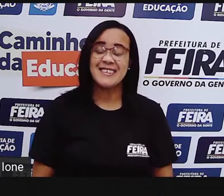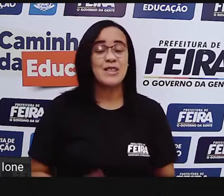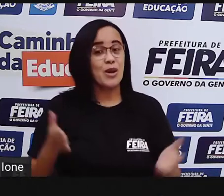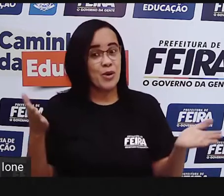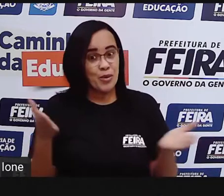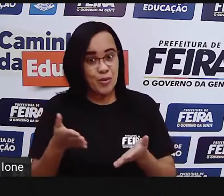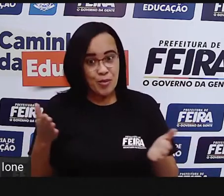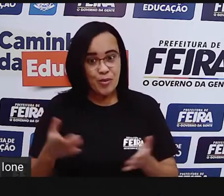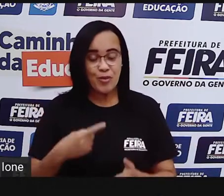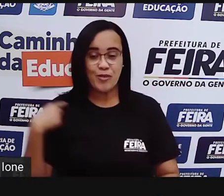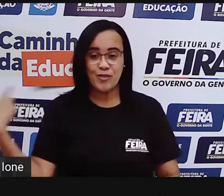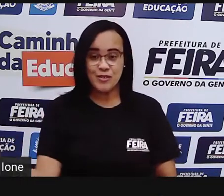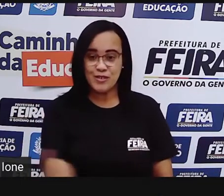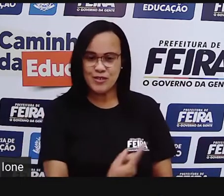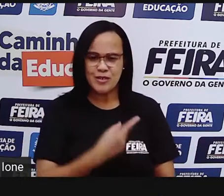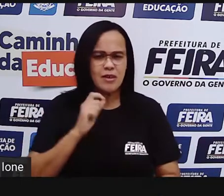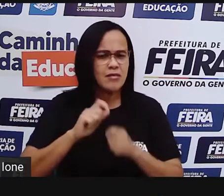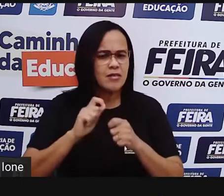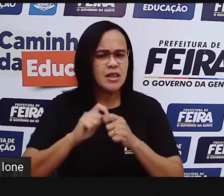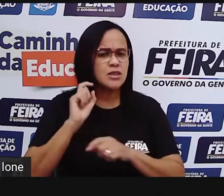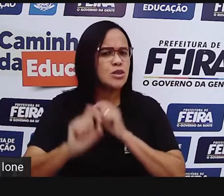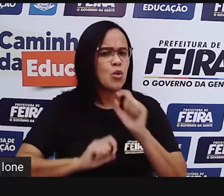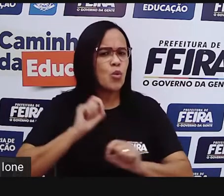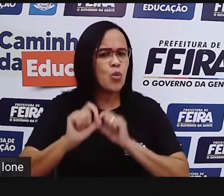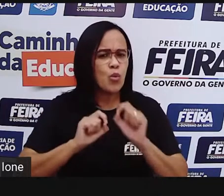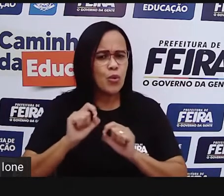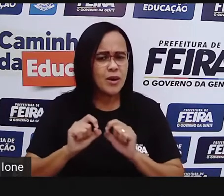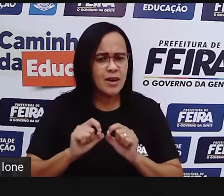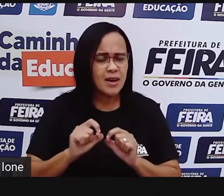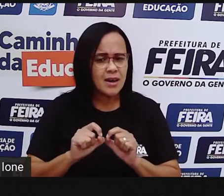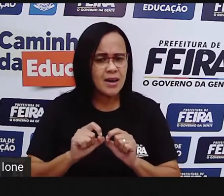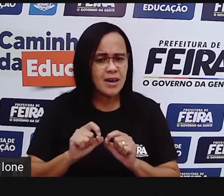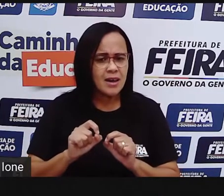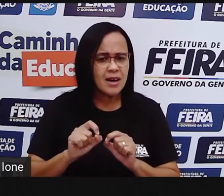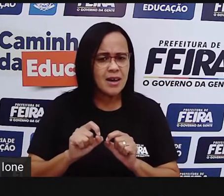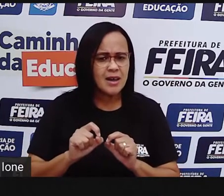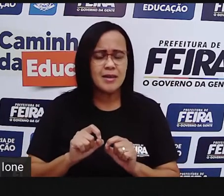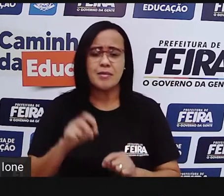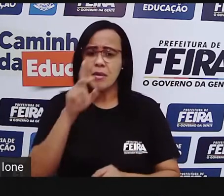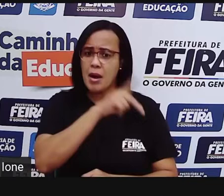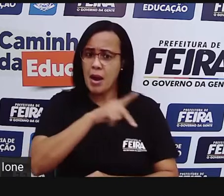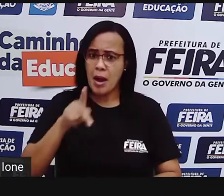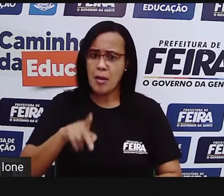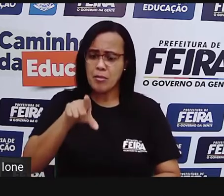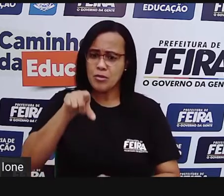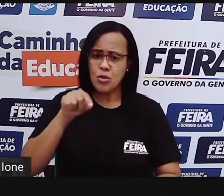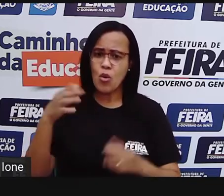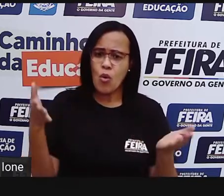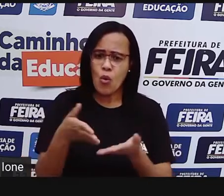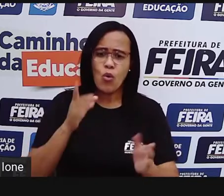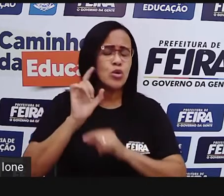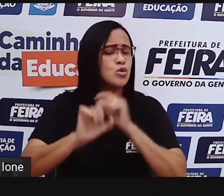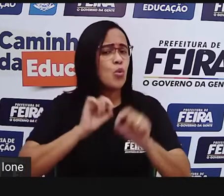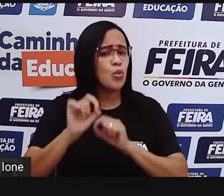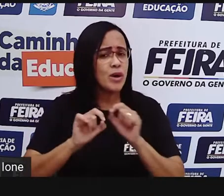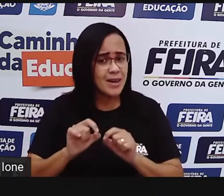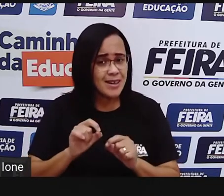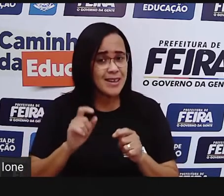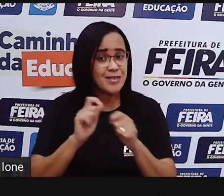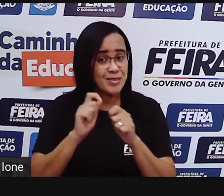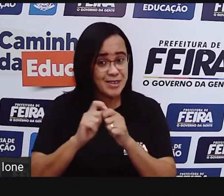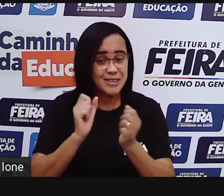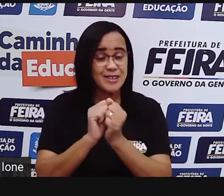Hoje nós vamos fazer o quê? O que será que a Prelis escolheu fazer com vocês hoje? A gente